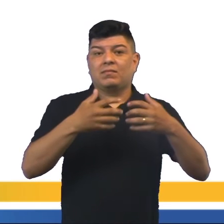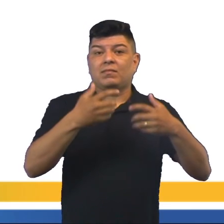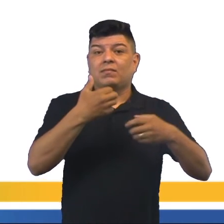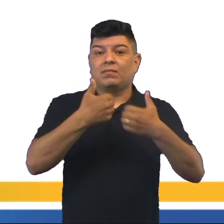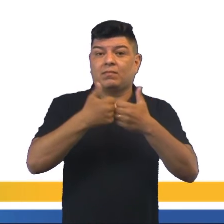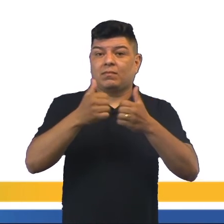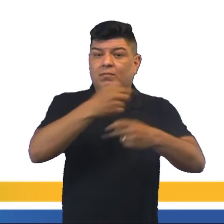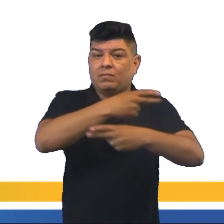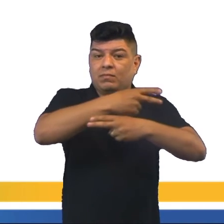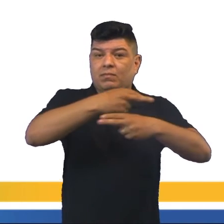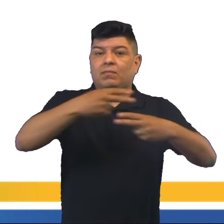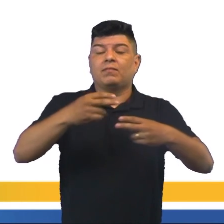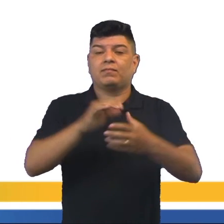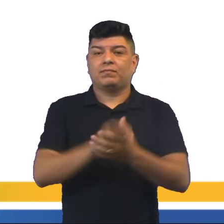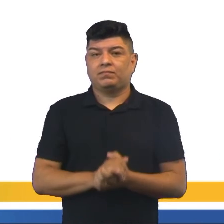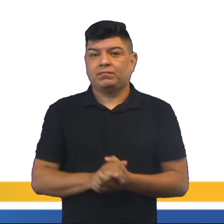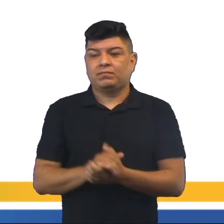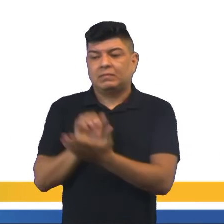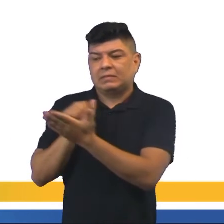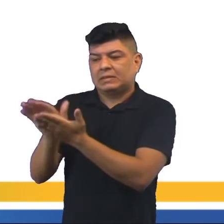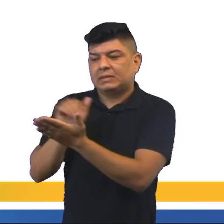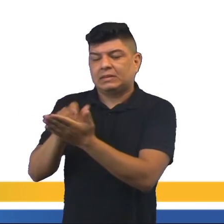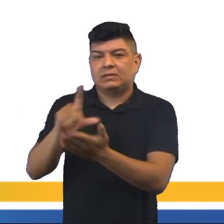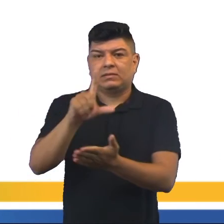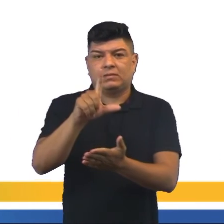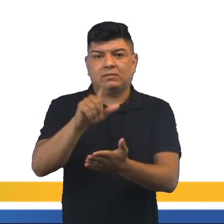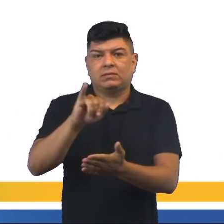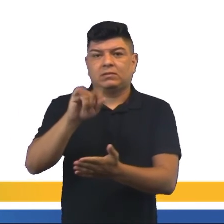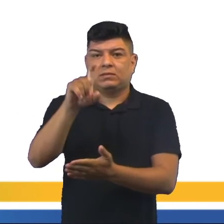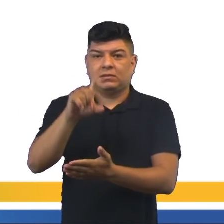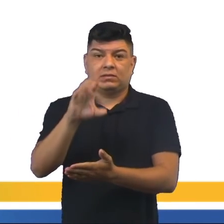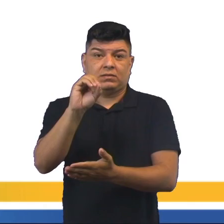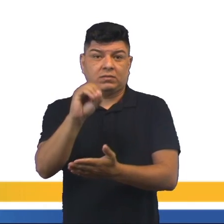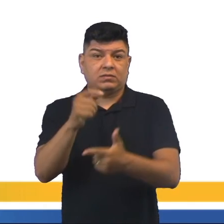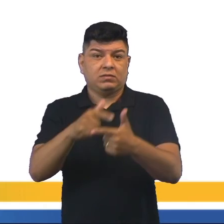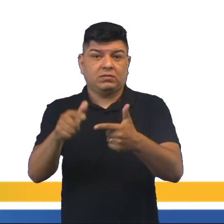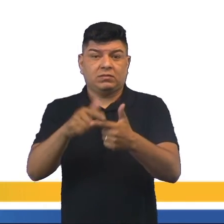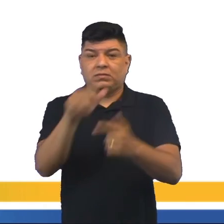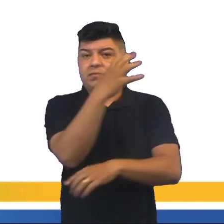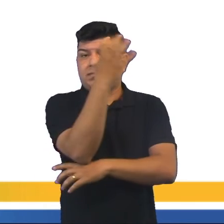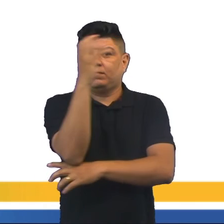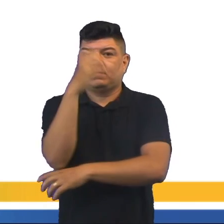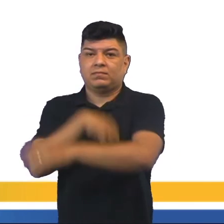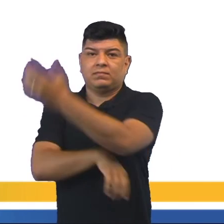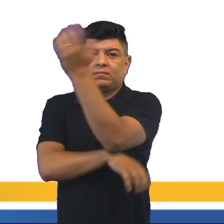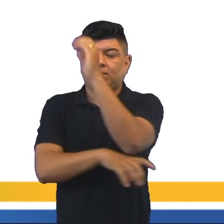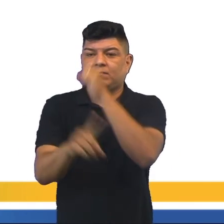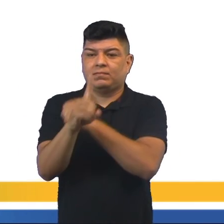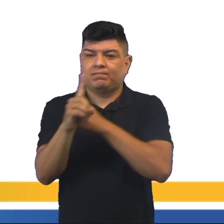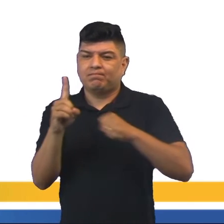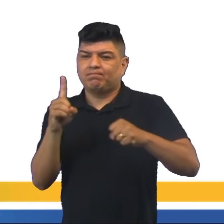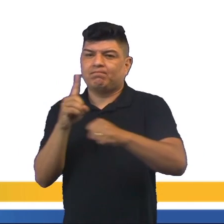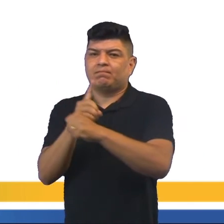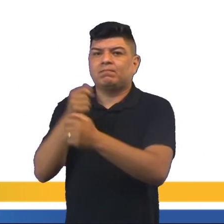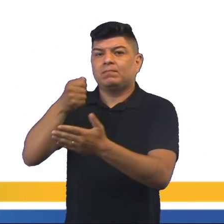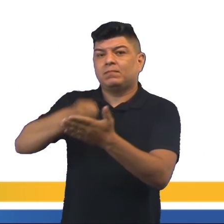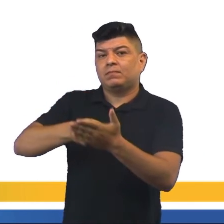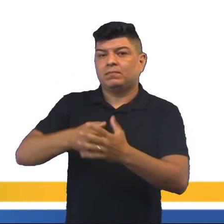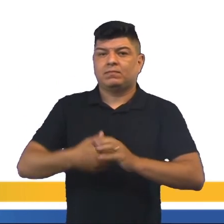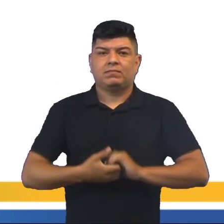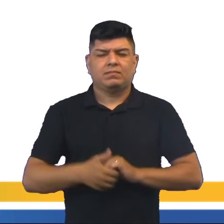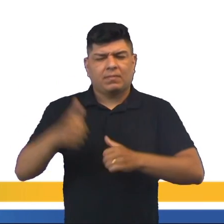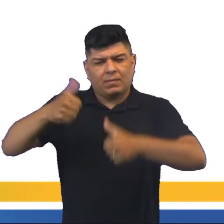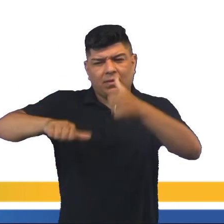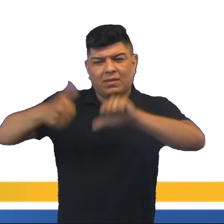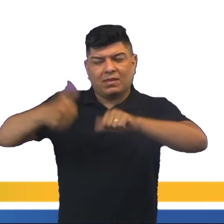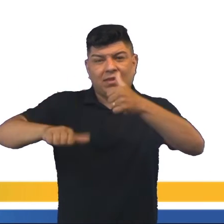Brasil. Letra E, o descarte irregular de lixo e os impactos ambientais e sociais implicados. Analisa